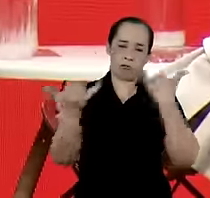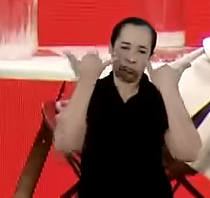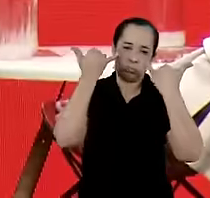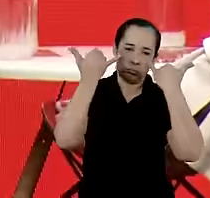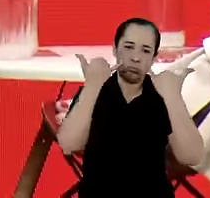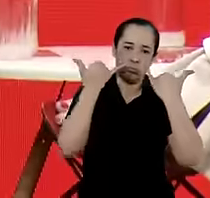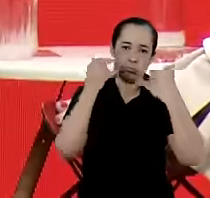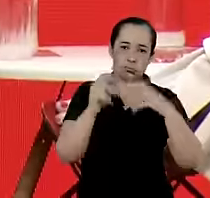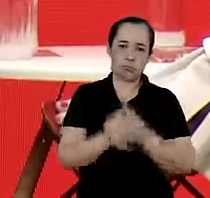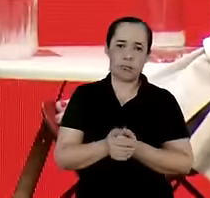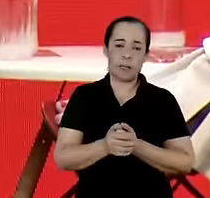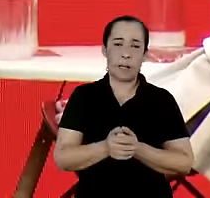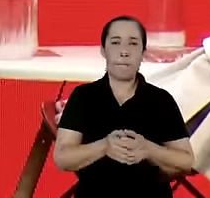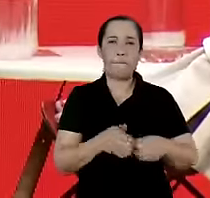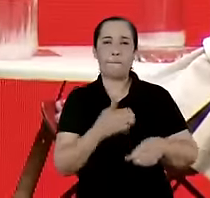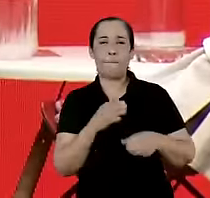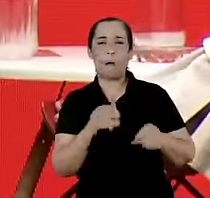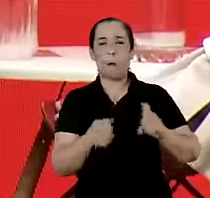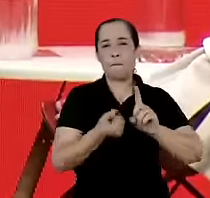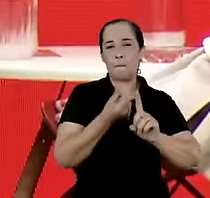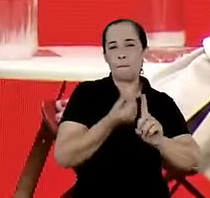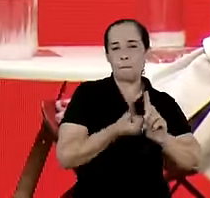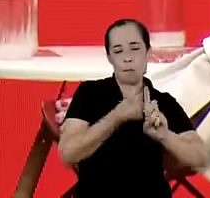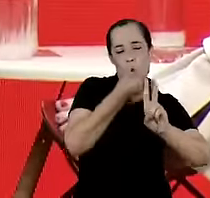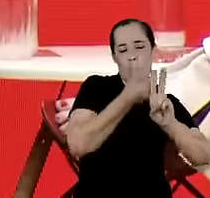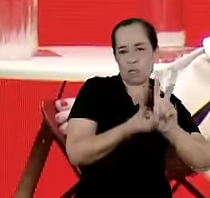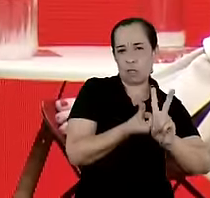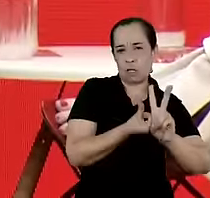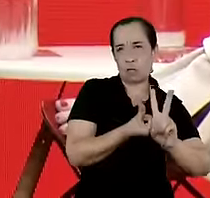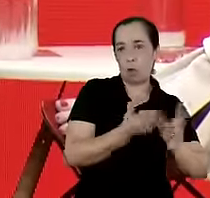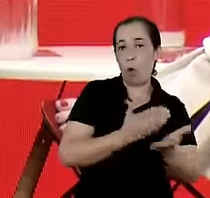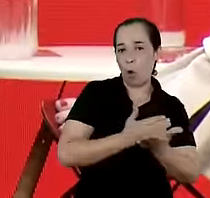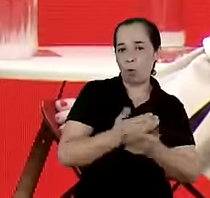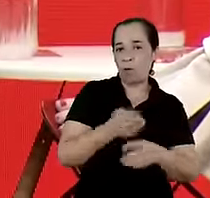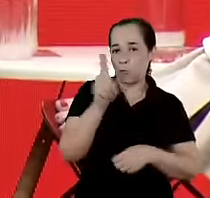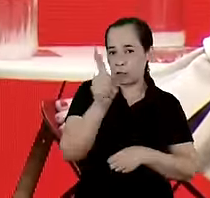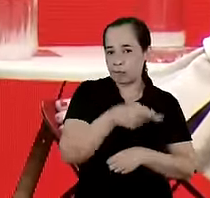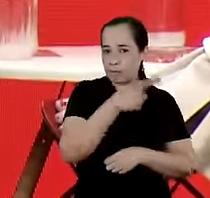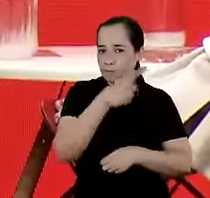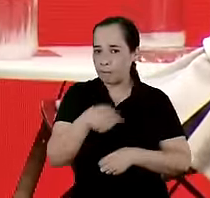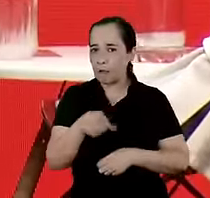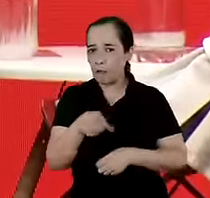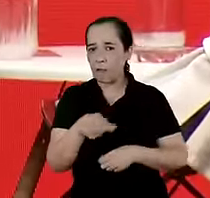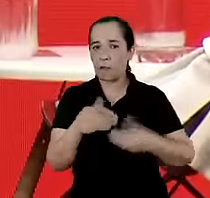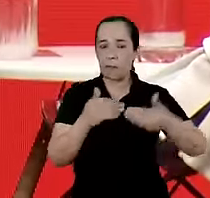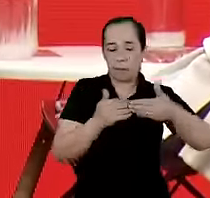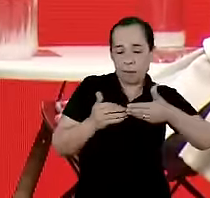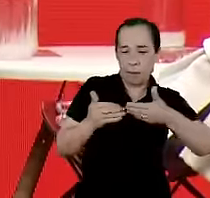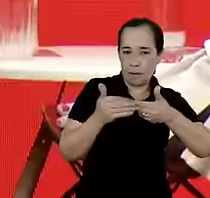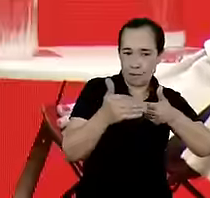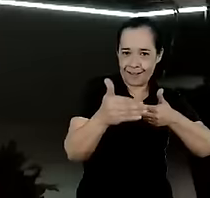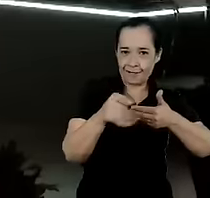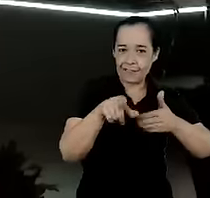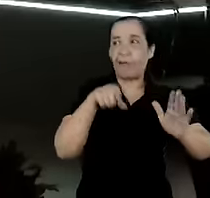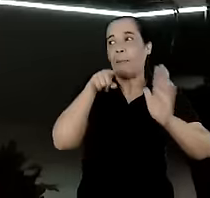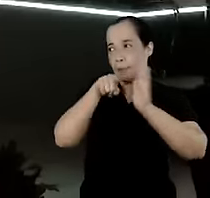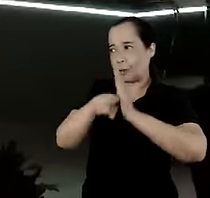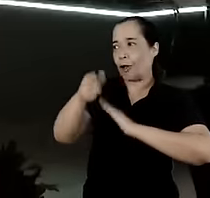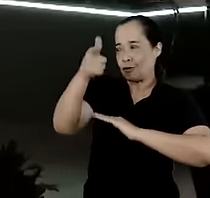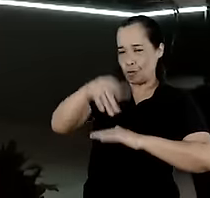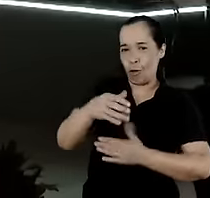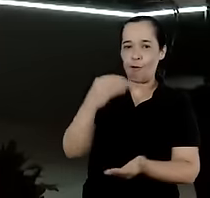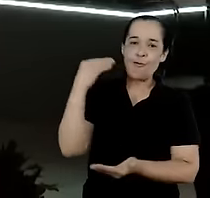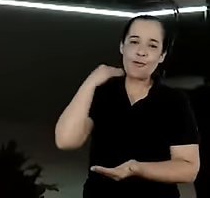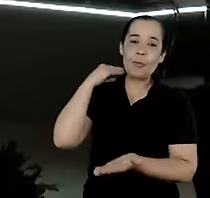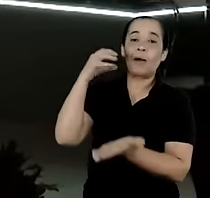que meados do ano vai começar a cortar e e o banco central aqui vai continuar cortando acho sei que você vai perguntar de banco central mas é muito